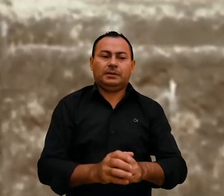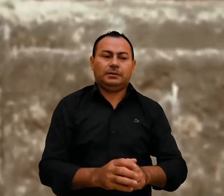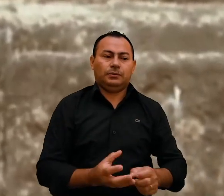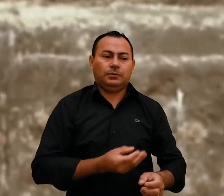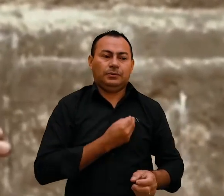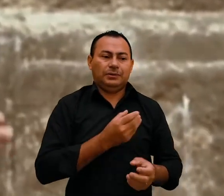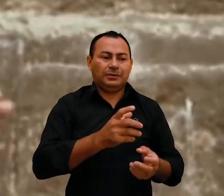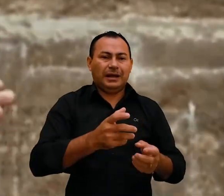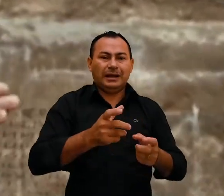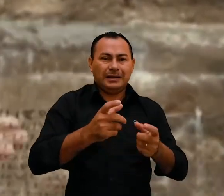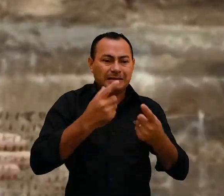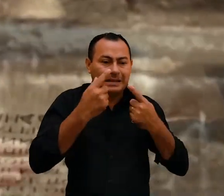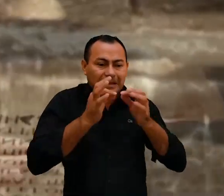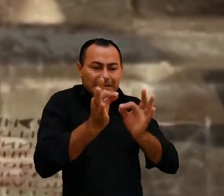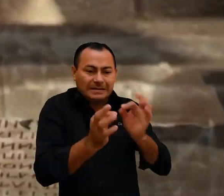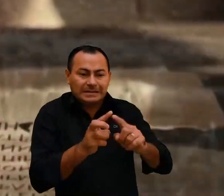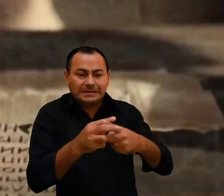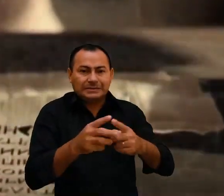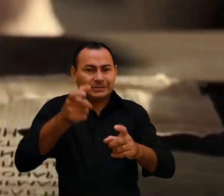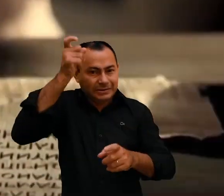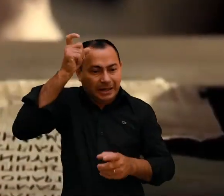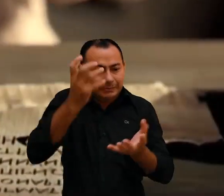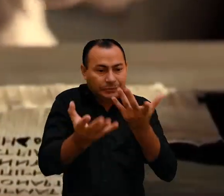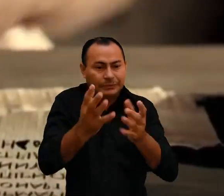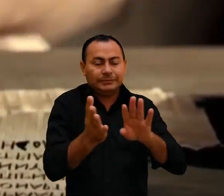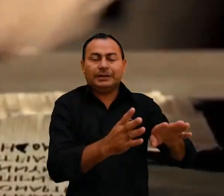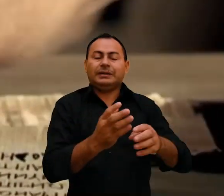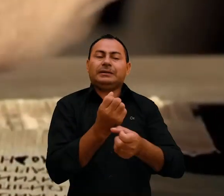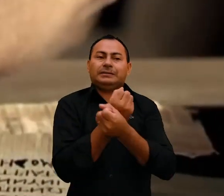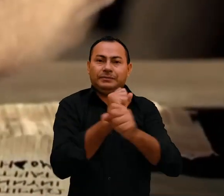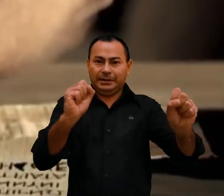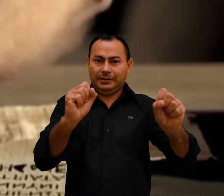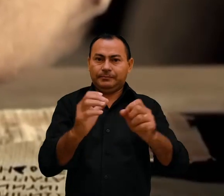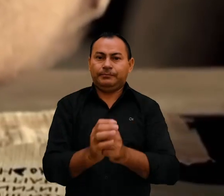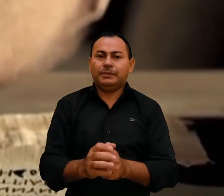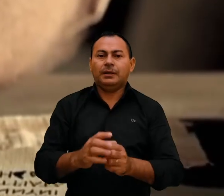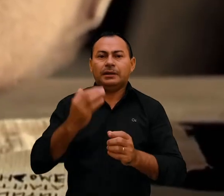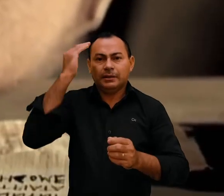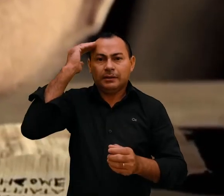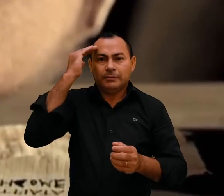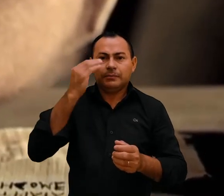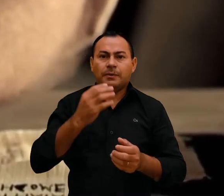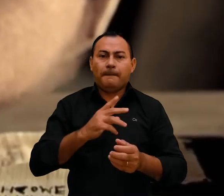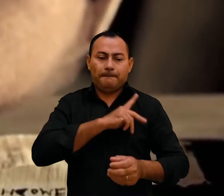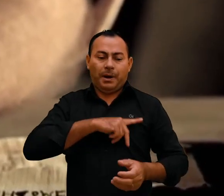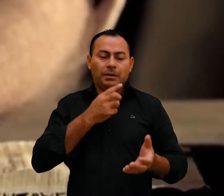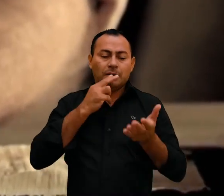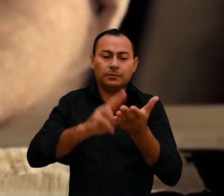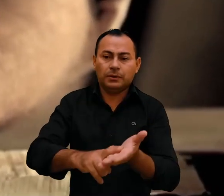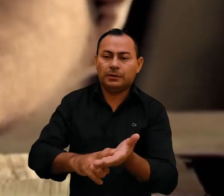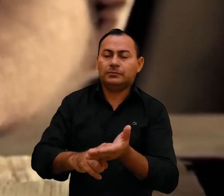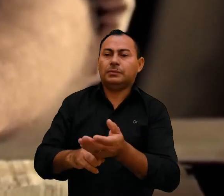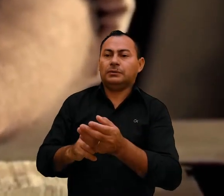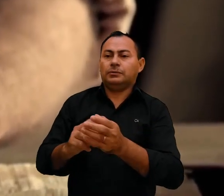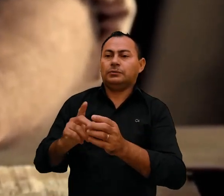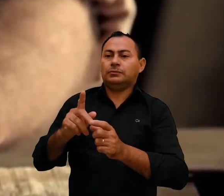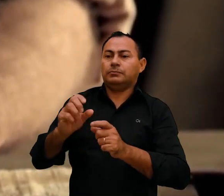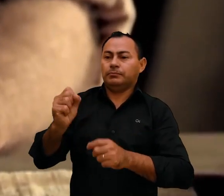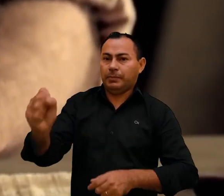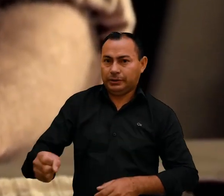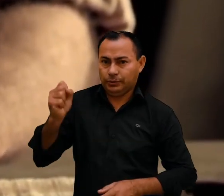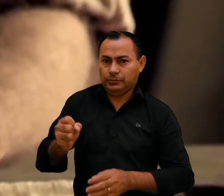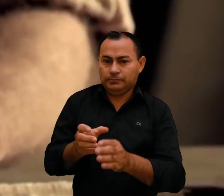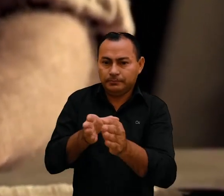Libertas das cadeias do diabo quando entendemos que podem estava descrevendo o Ministério do pastor Conselheiro